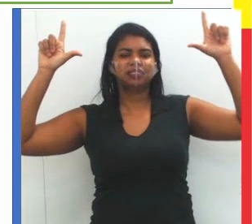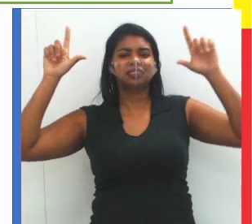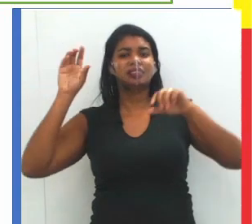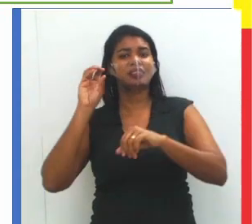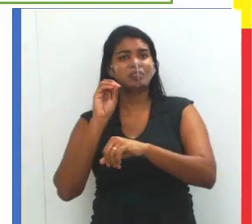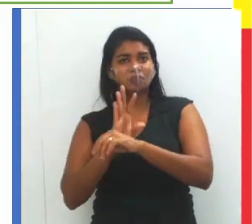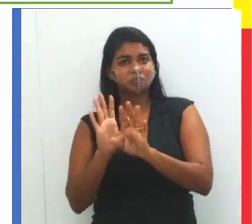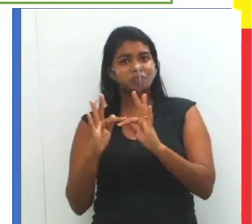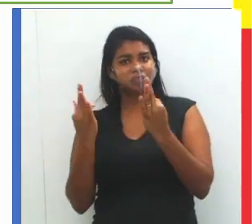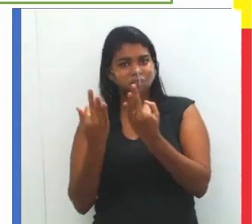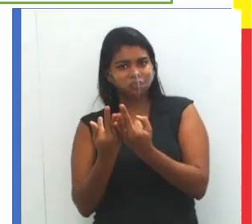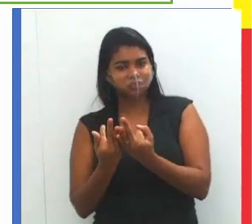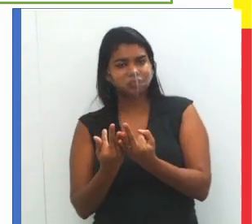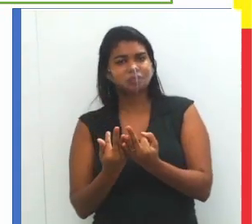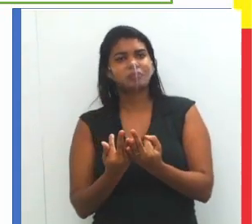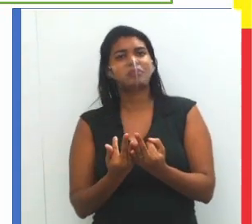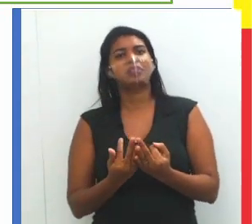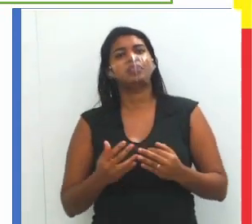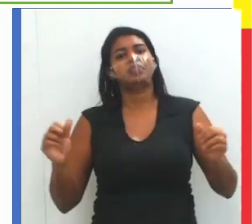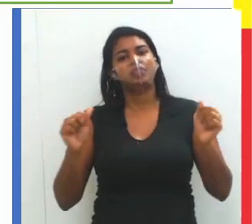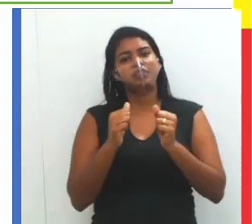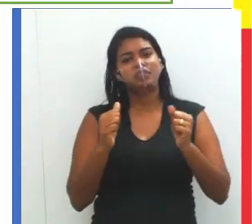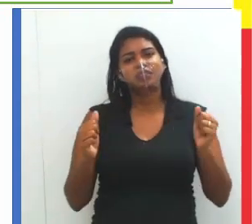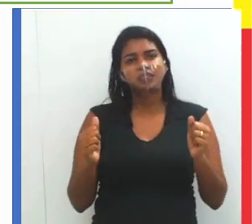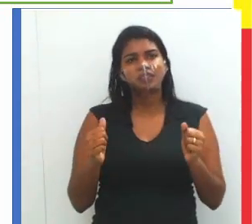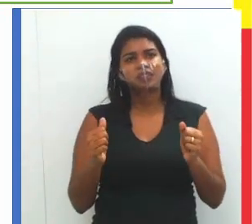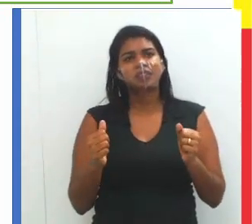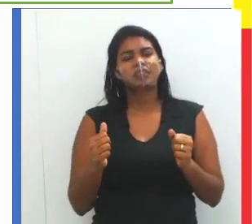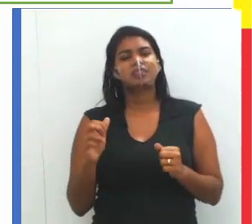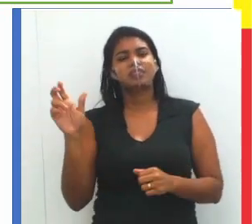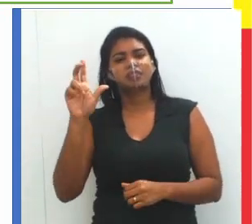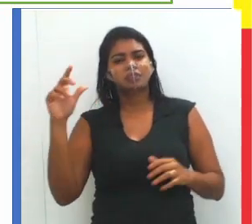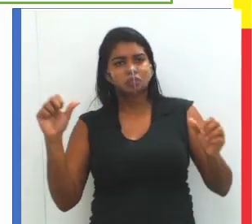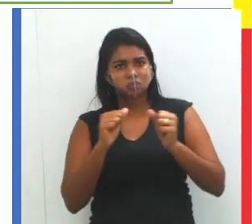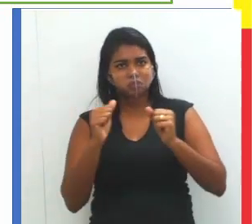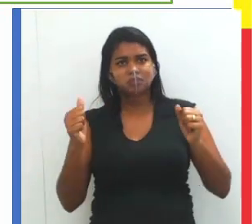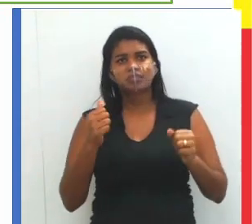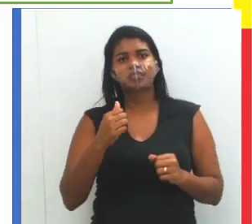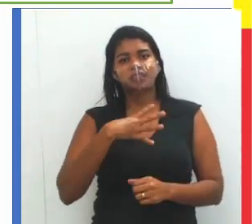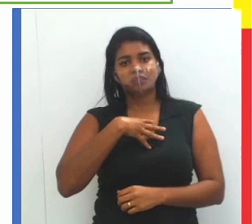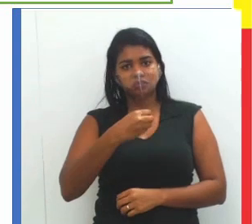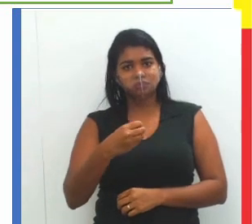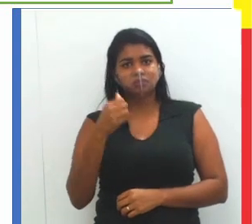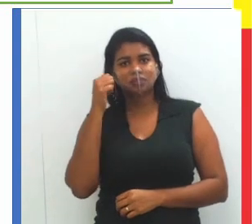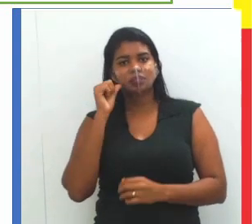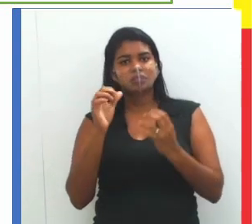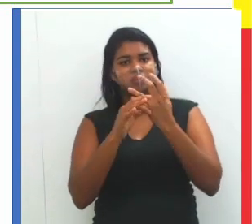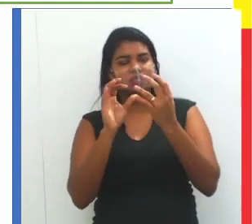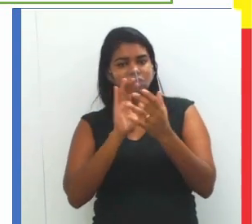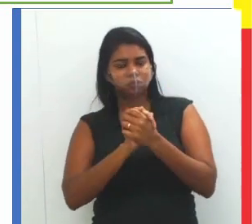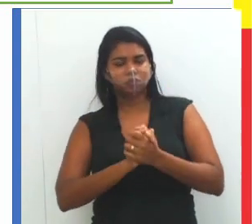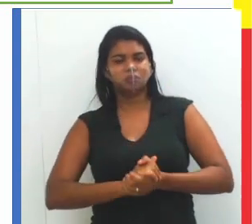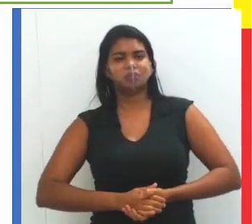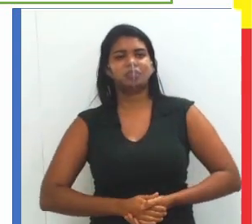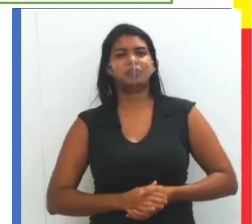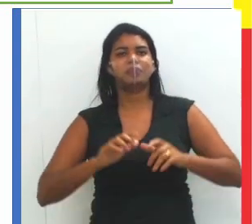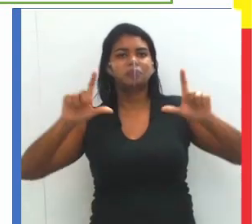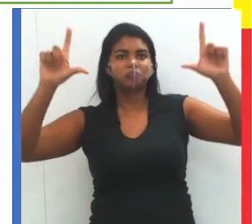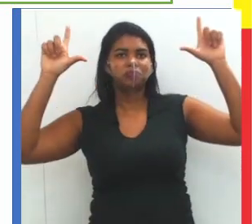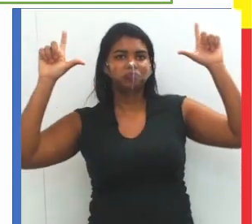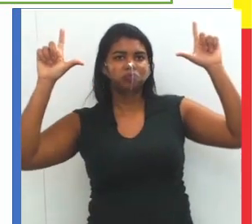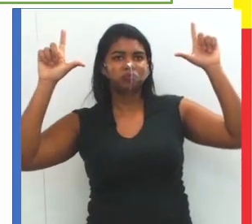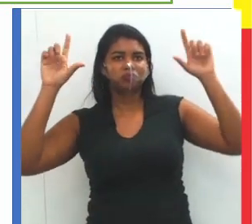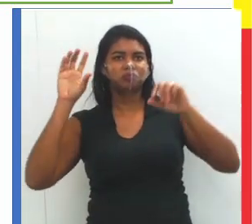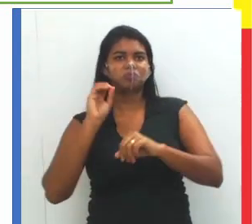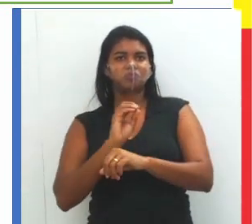uma foto justamente com Luiz Gonzaga, com Gonzaguinha e a mãe de Luiz Gonzaga filho, no caso. Novamente